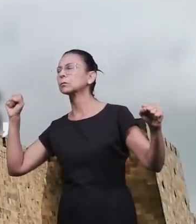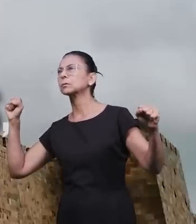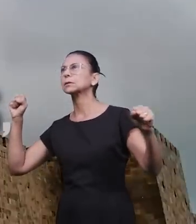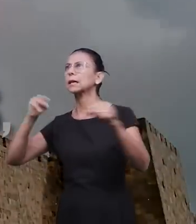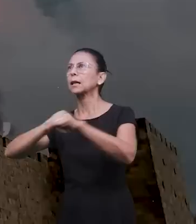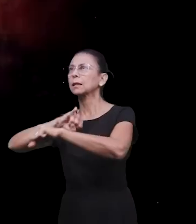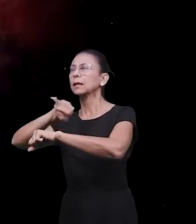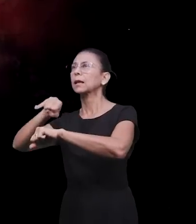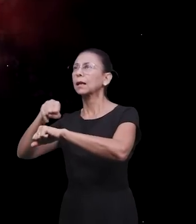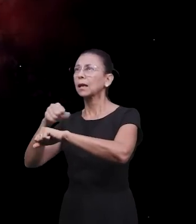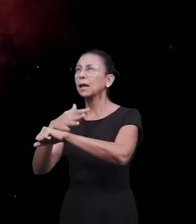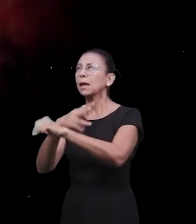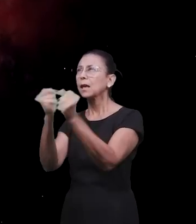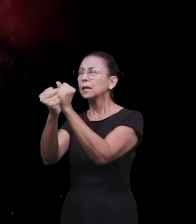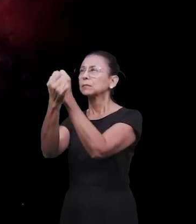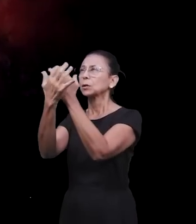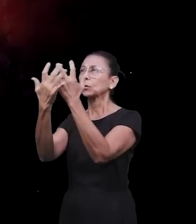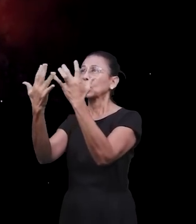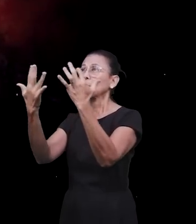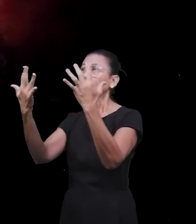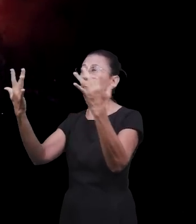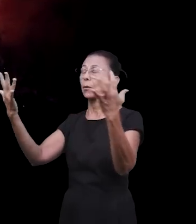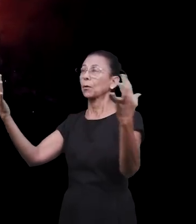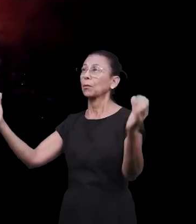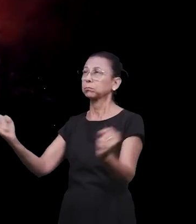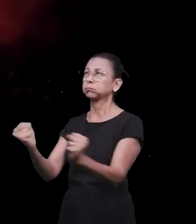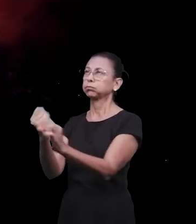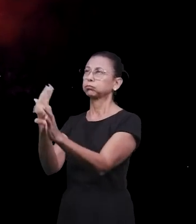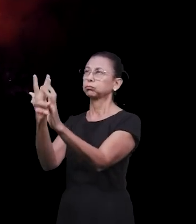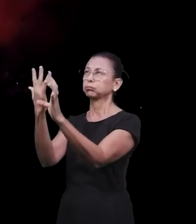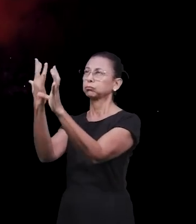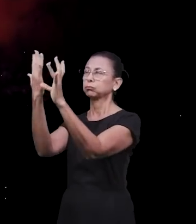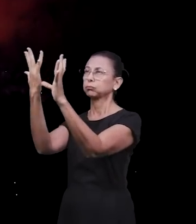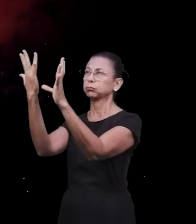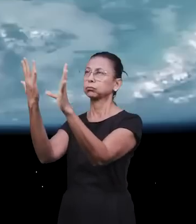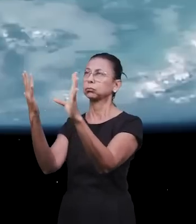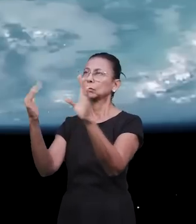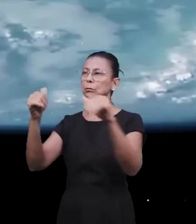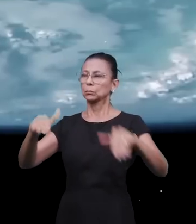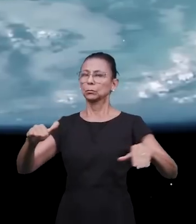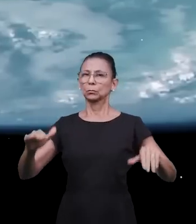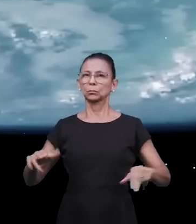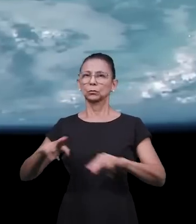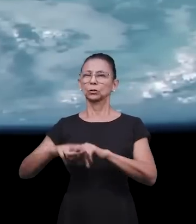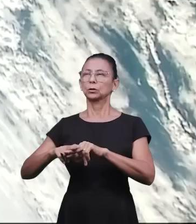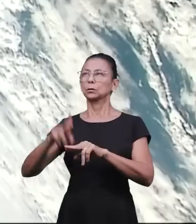Jerusalém, porque nasce sobre ti a tua